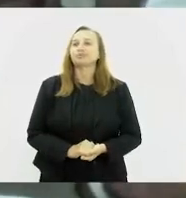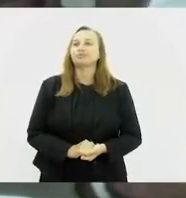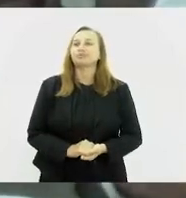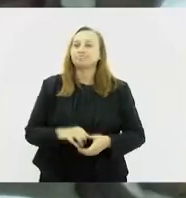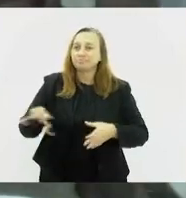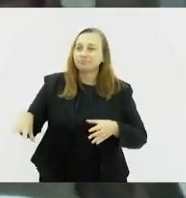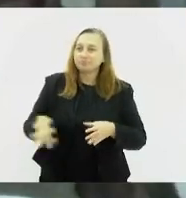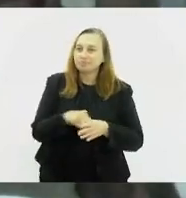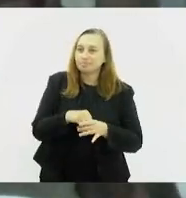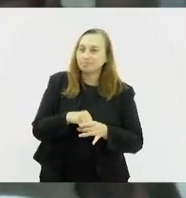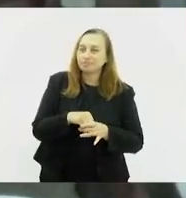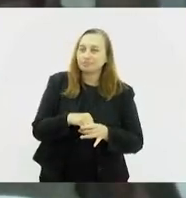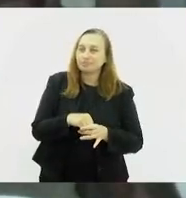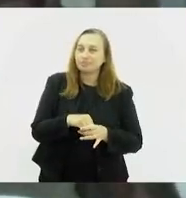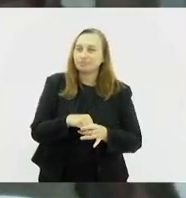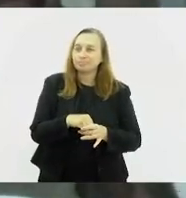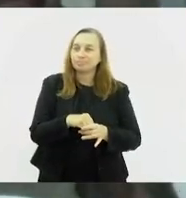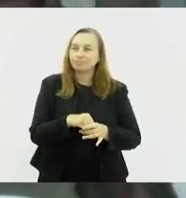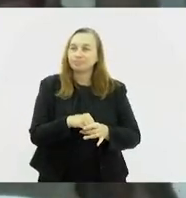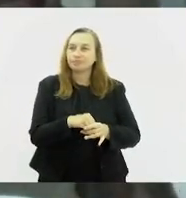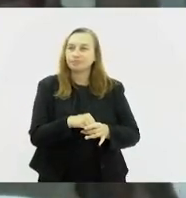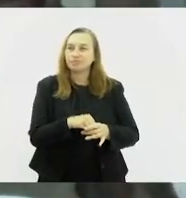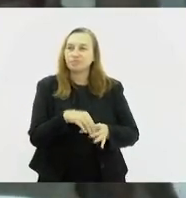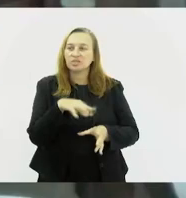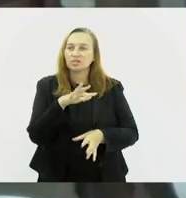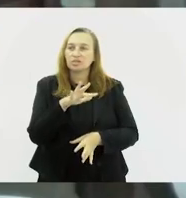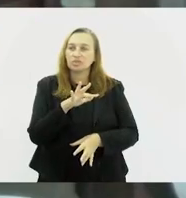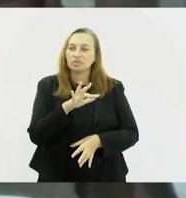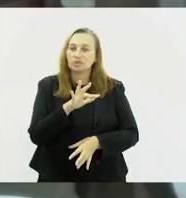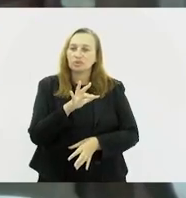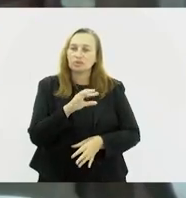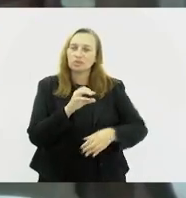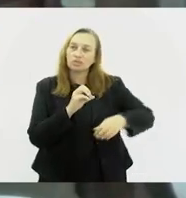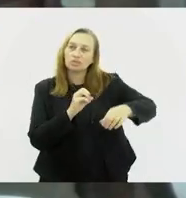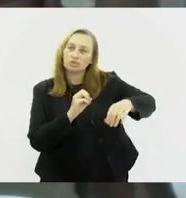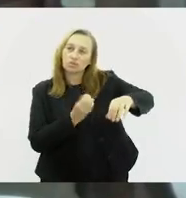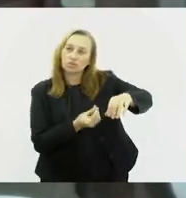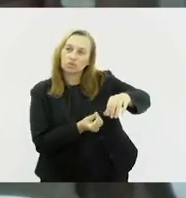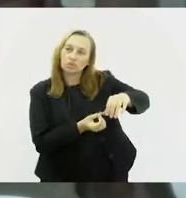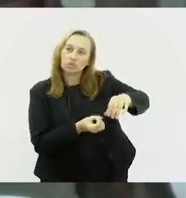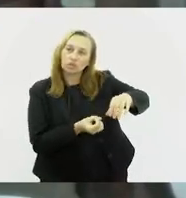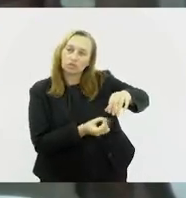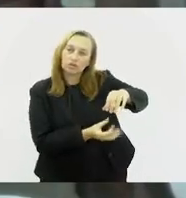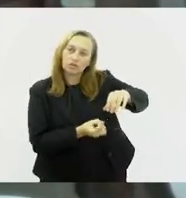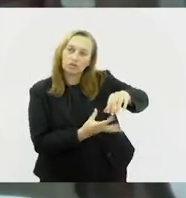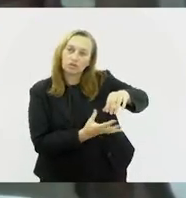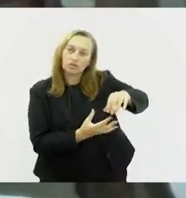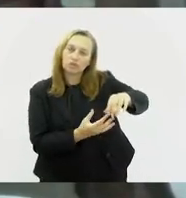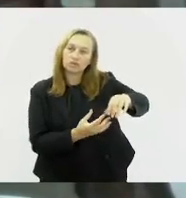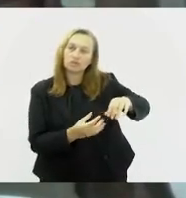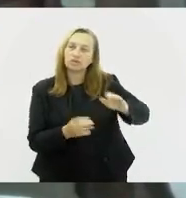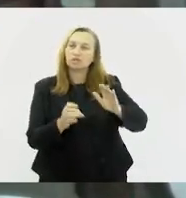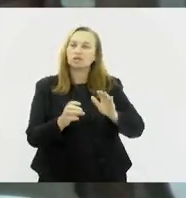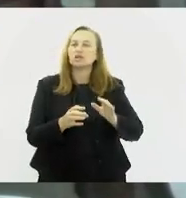incluir lá o Fundo de Assistência ao Idoso do nosso município de Itatiaia. E eu aqui tenho a